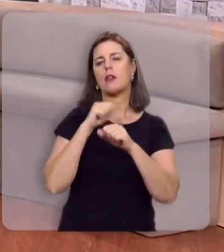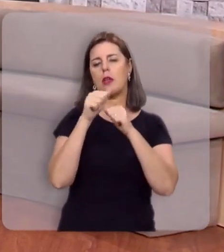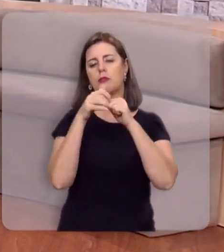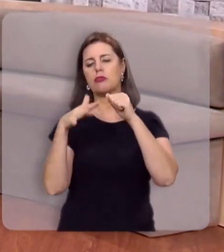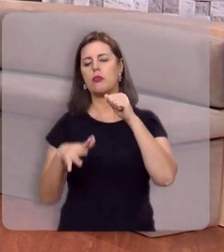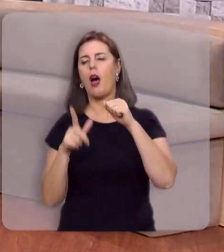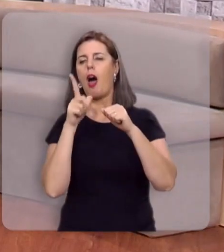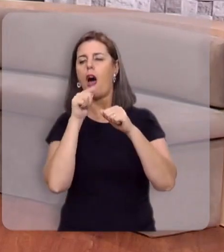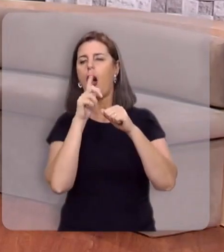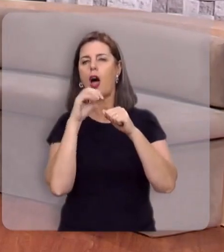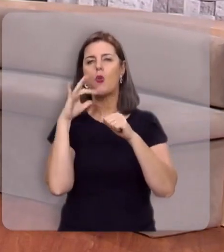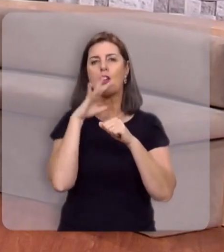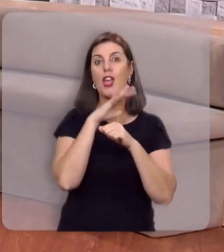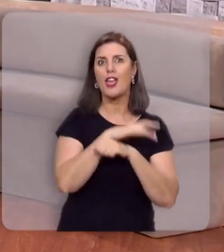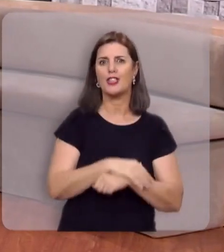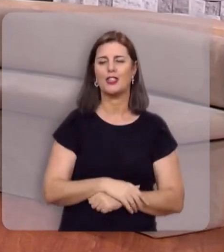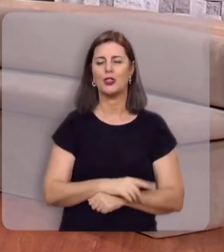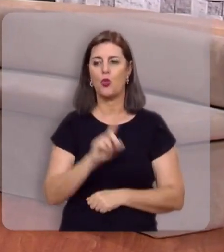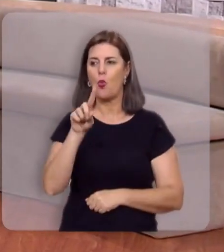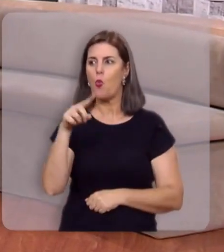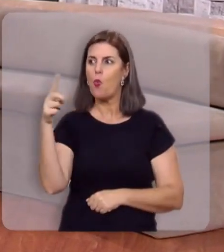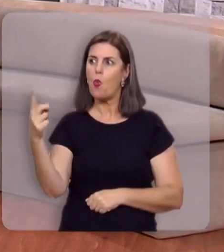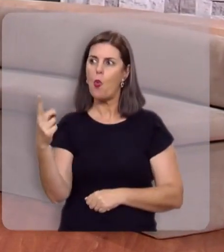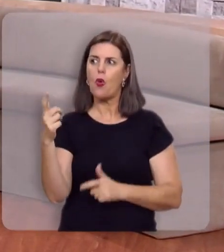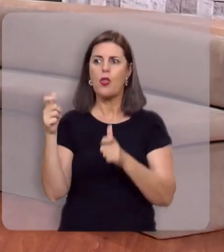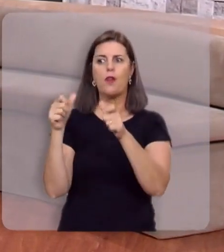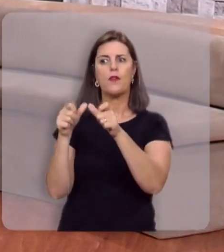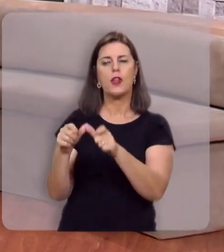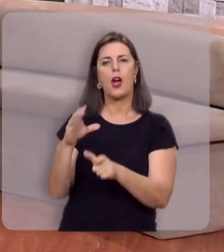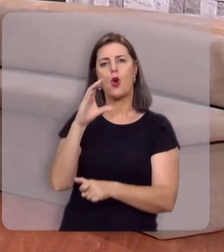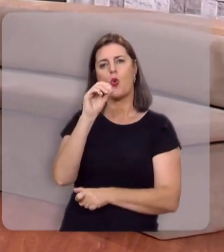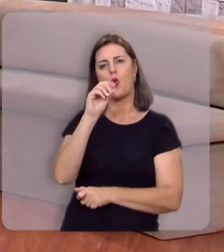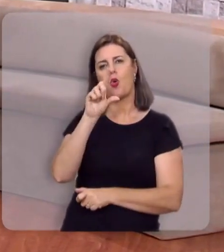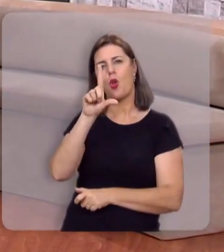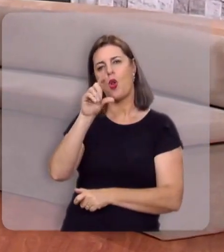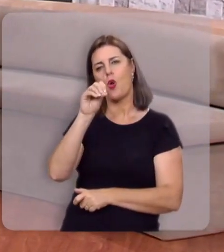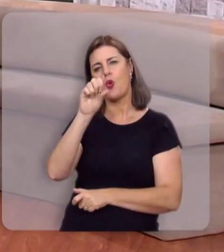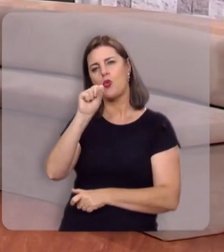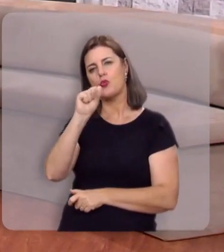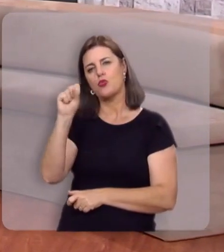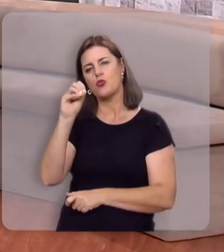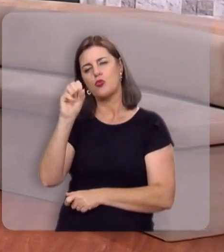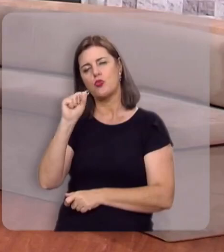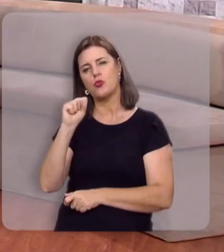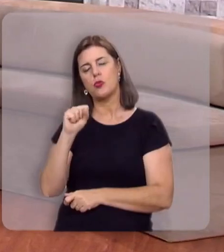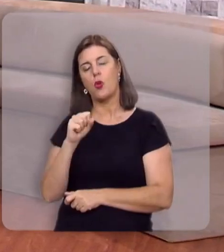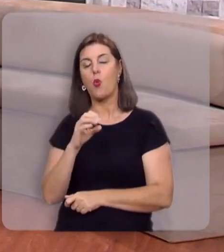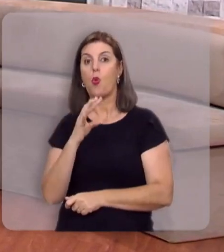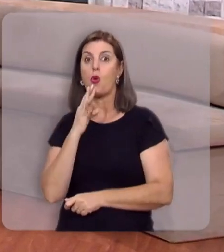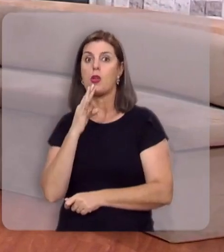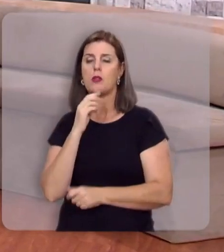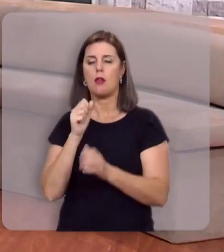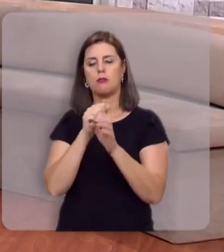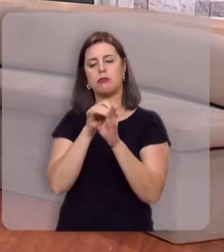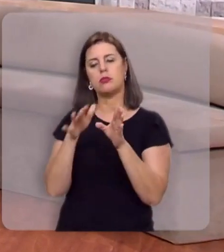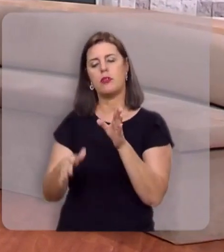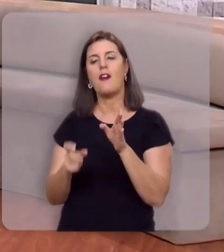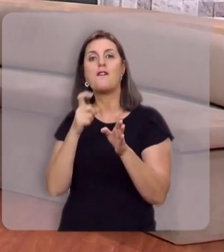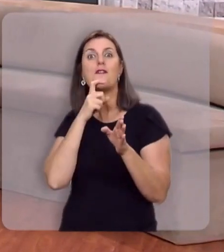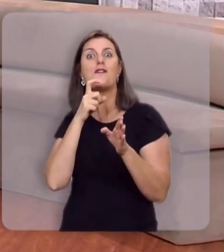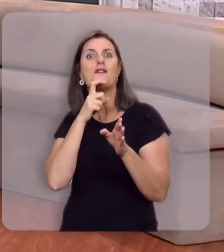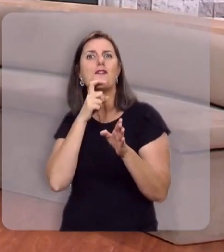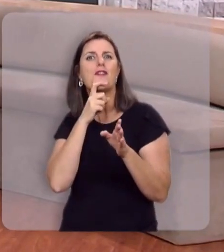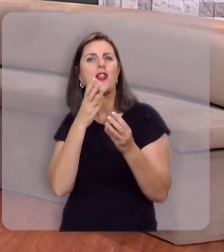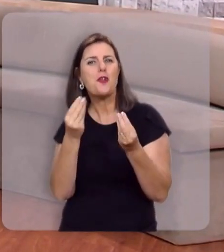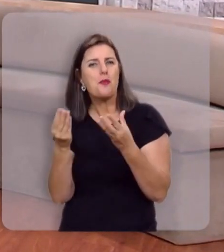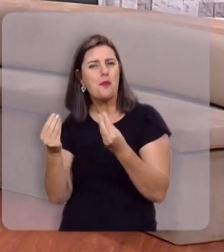e terapêuticas. Do outro lado do rio ficava Colossos, conhecida pelas suas fontes de águas